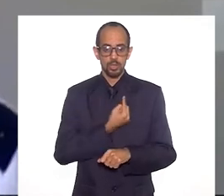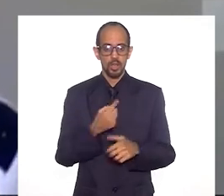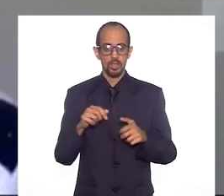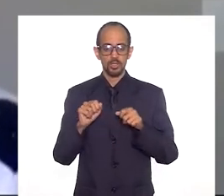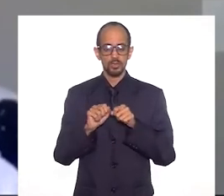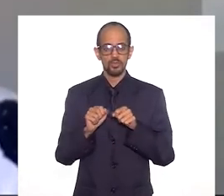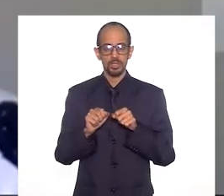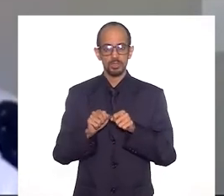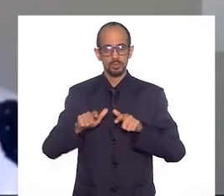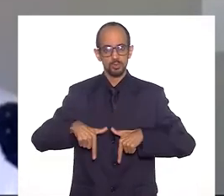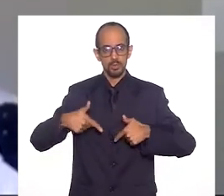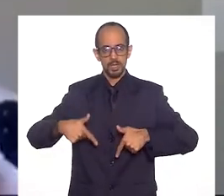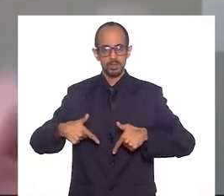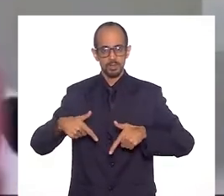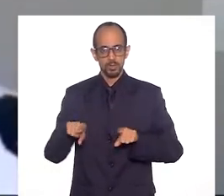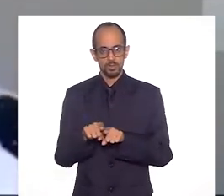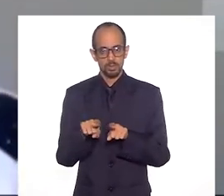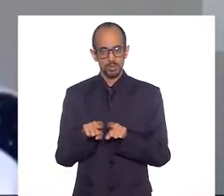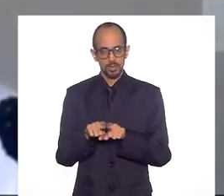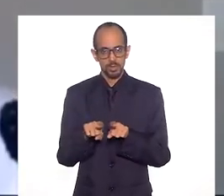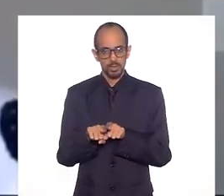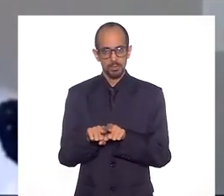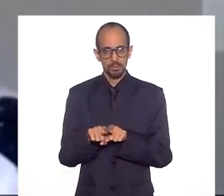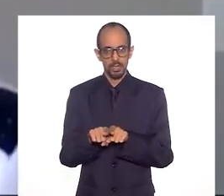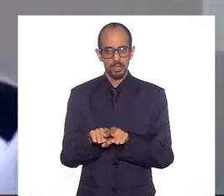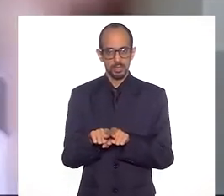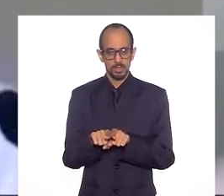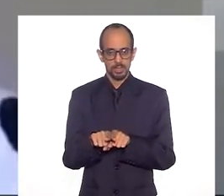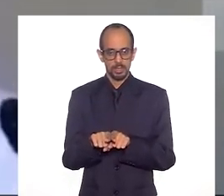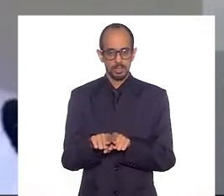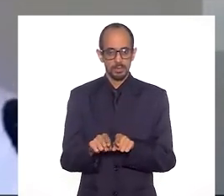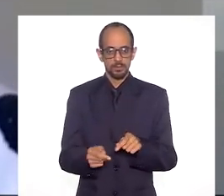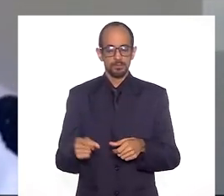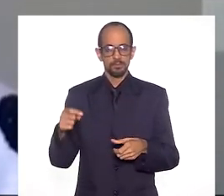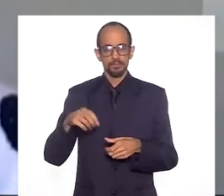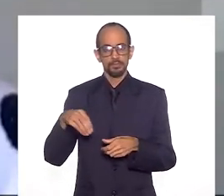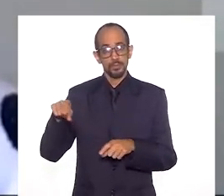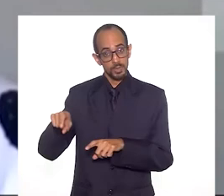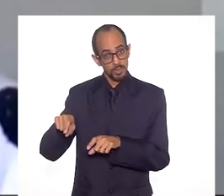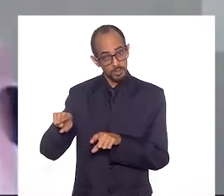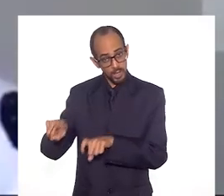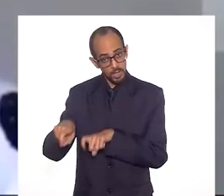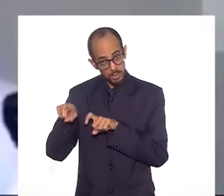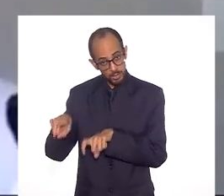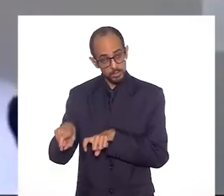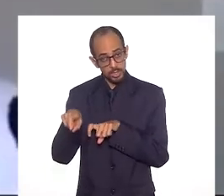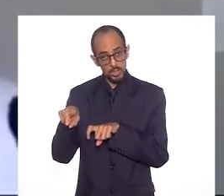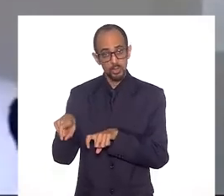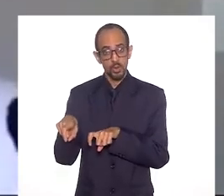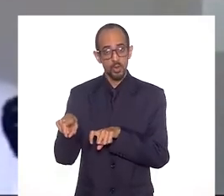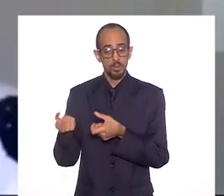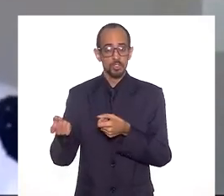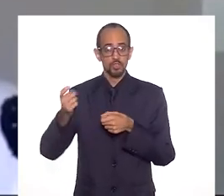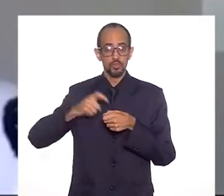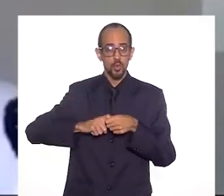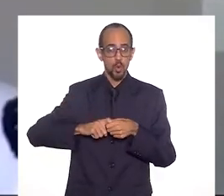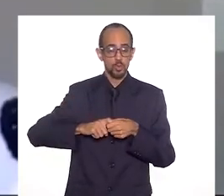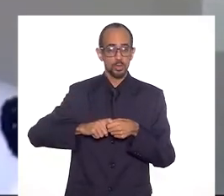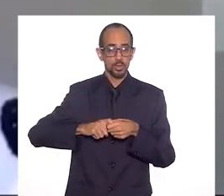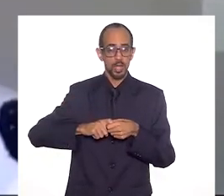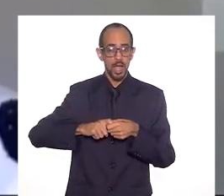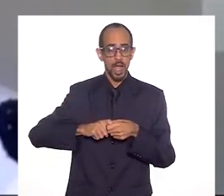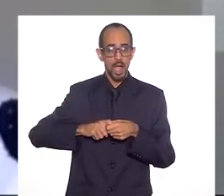segundo semestre uma ação também aqui para a cidade do Rio, mas também para todo o interior, de voltar à nossa origem